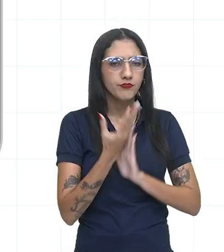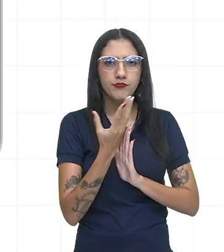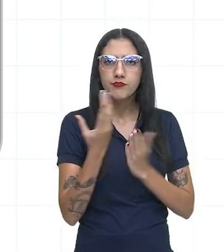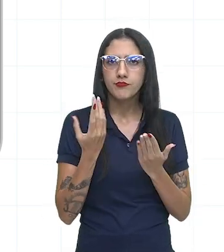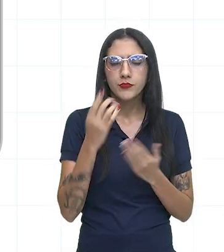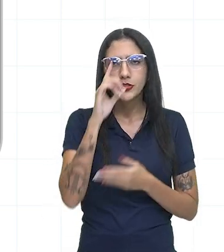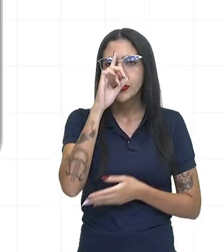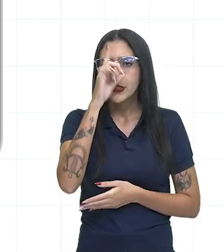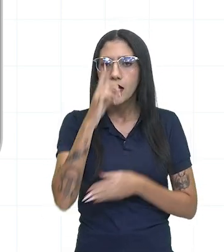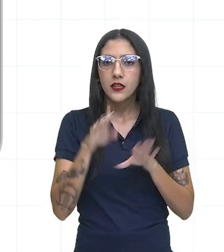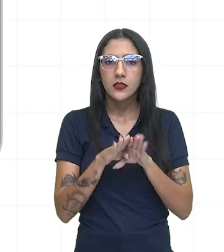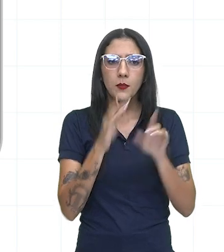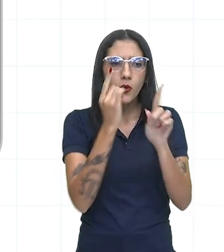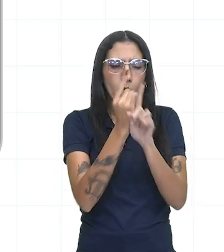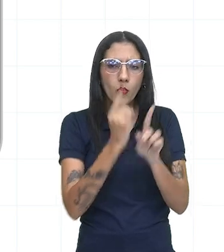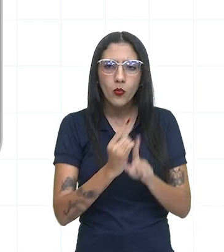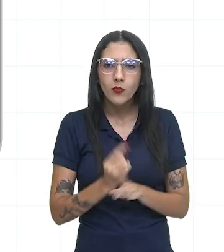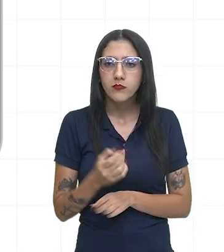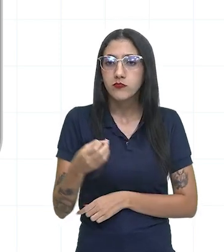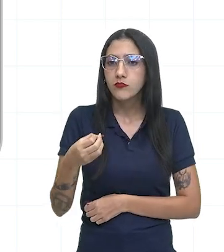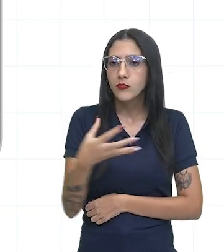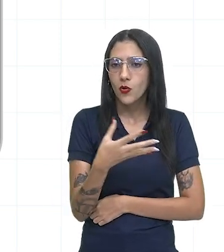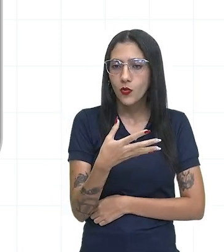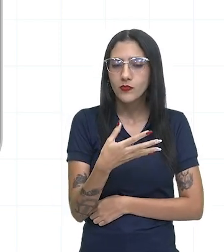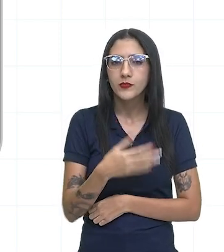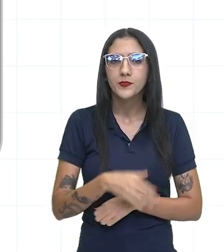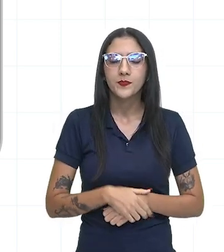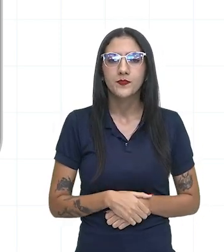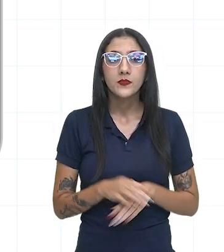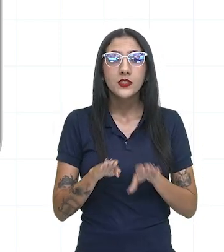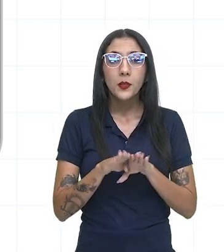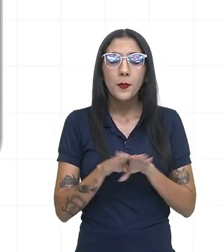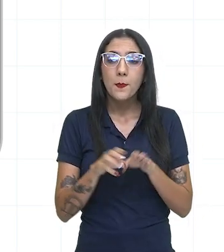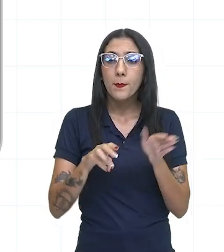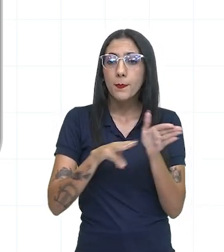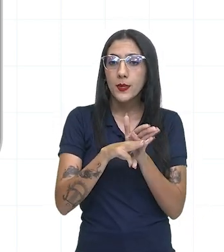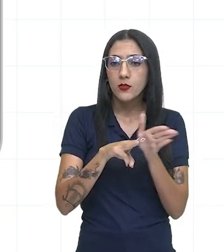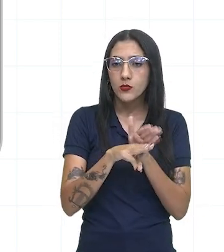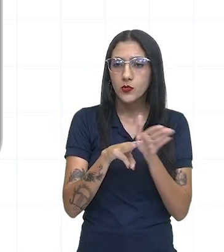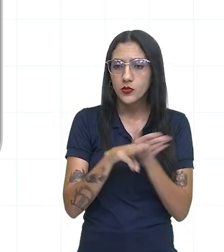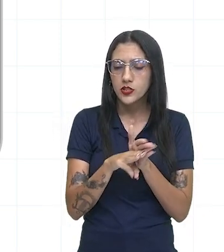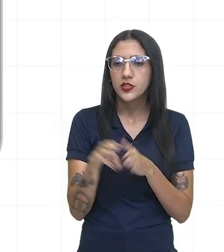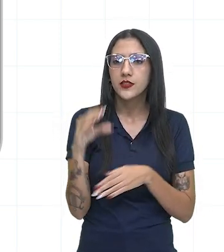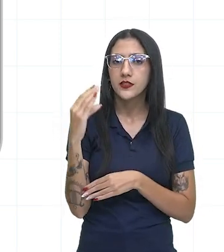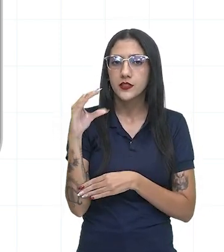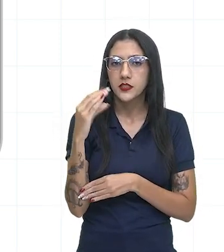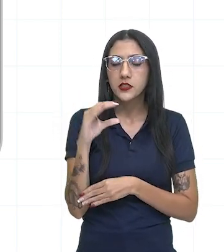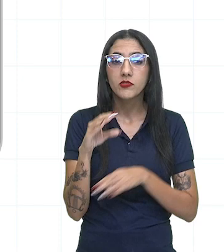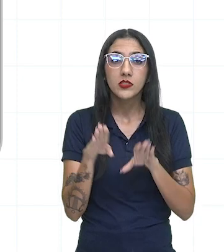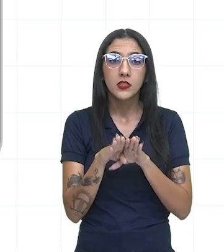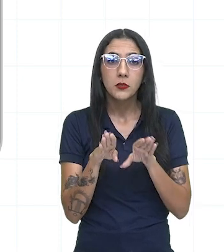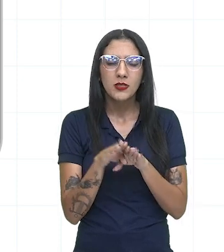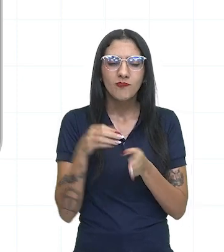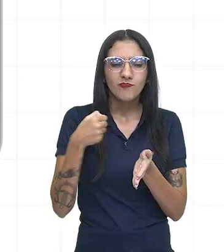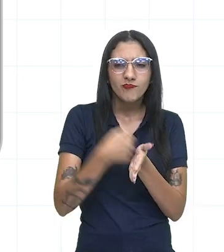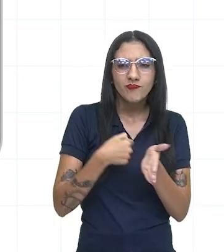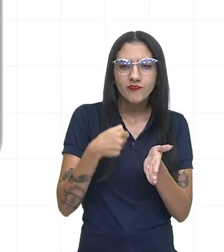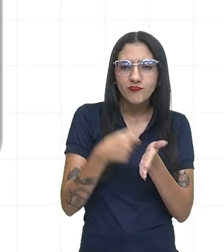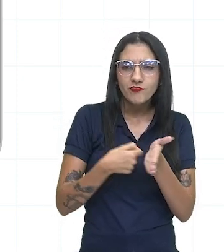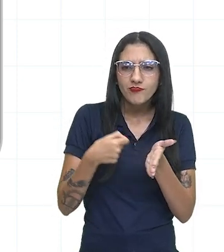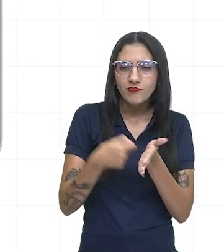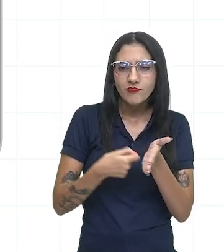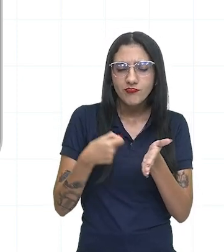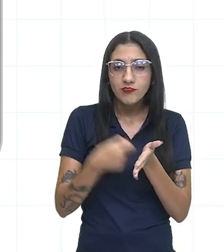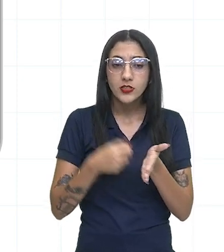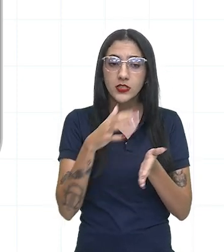hipóteses, descobertas inovadoras, a metodologia científica e a persistência na